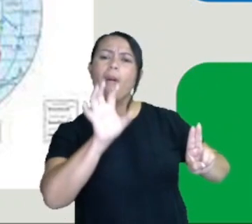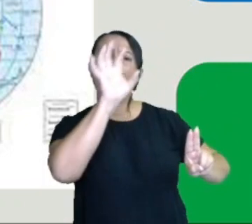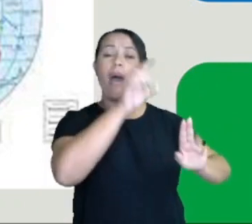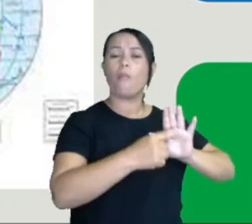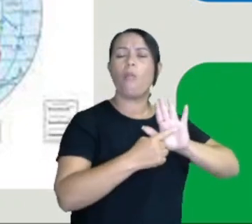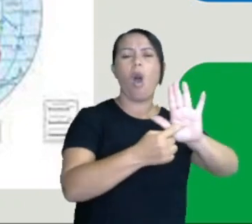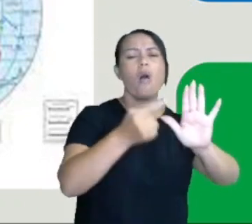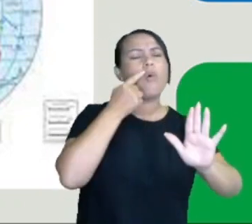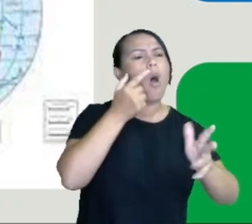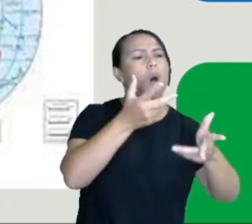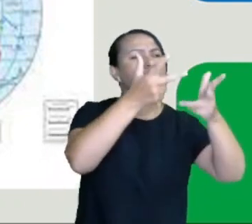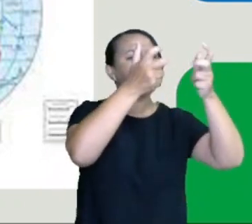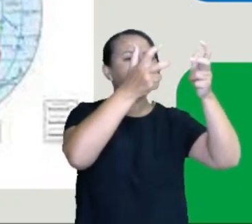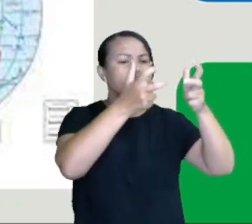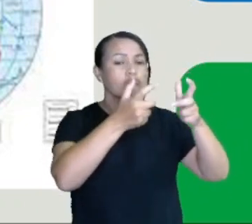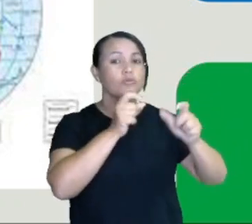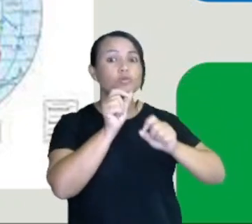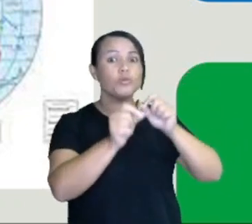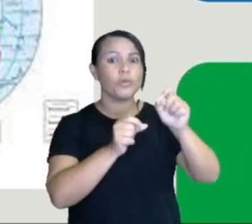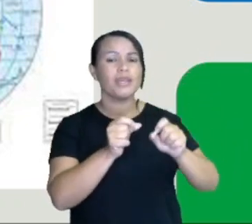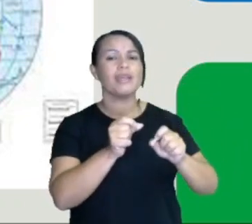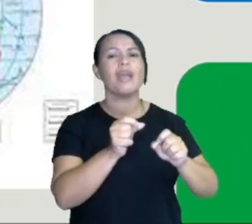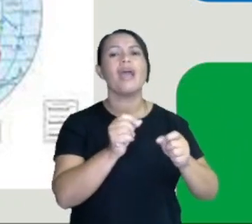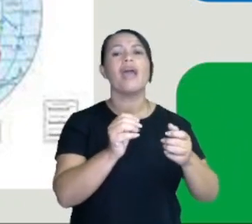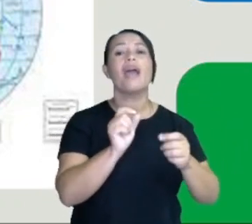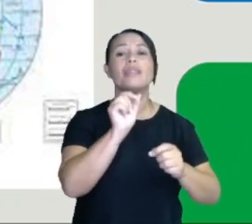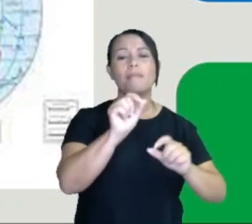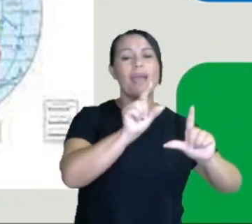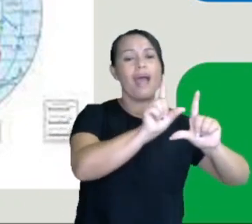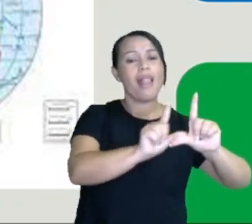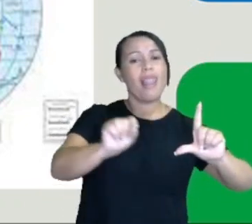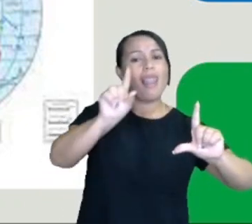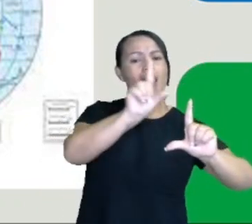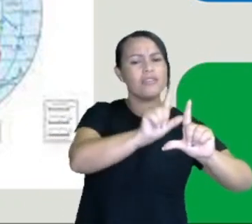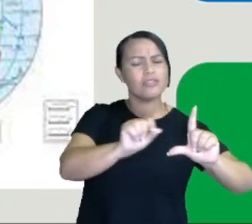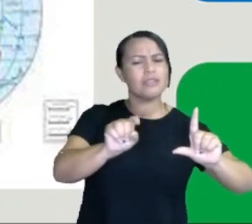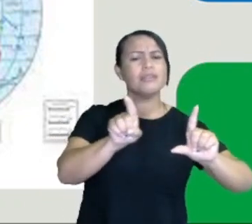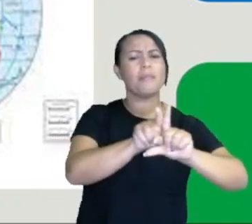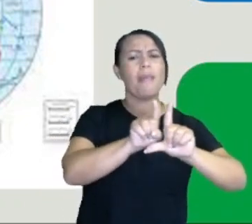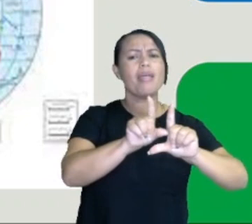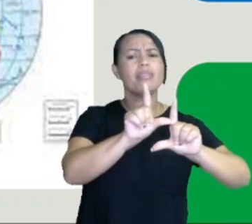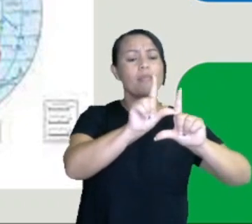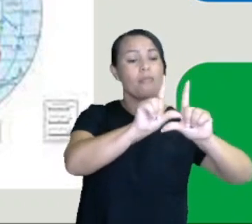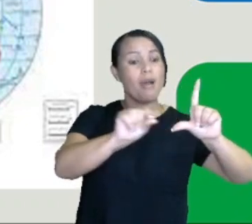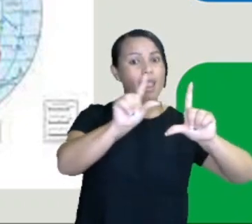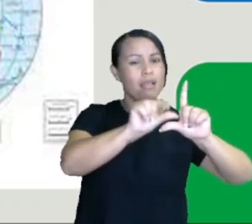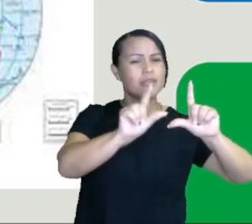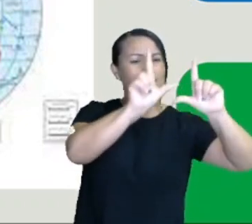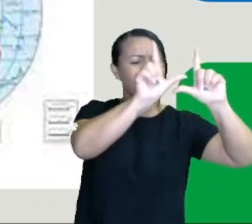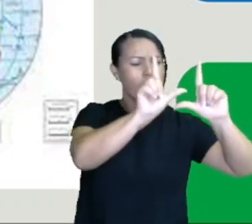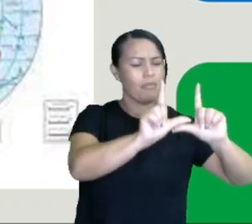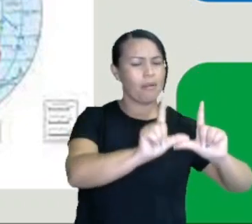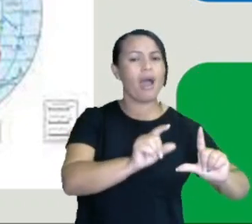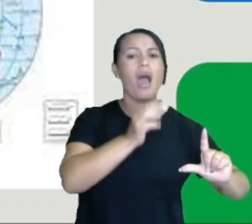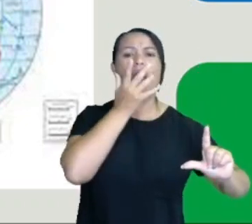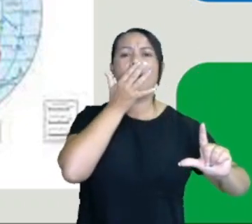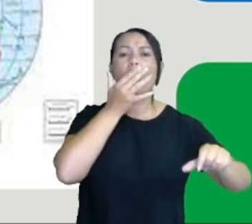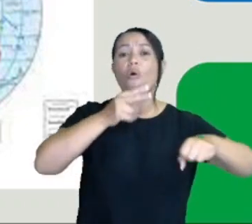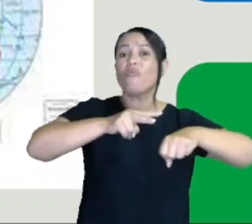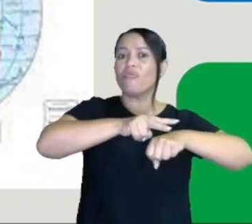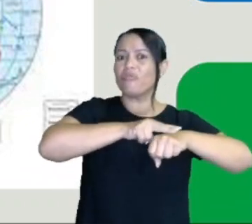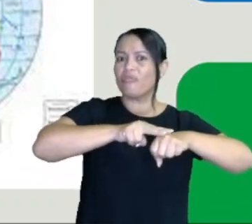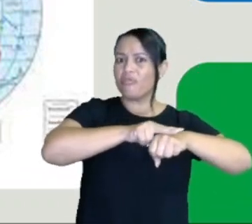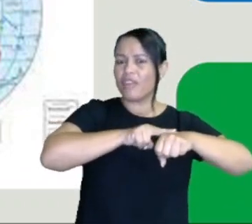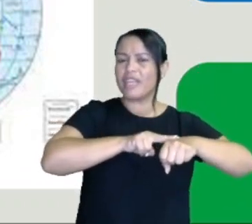possamos analisar, em muitos casos, a presença da legenda. Então, na legenda aqui vocês podem analisar. Na cor